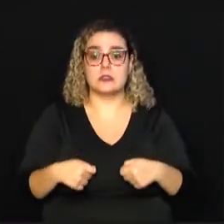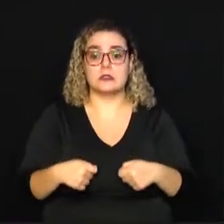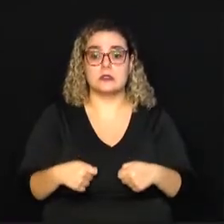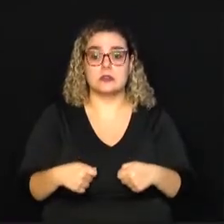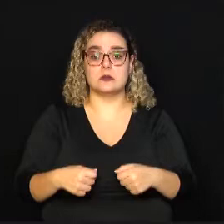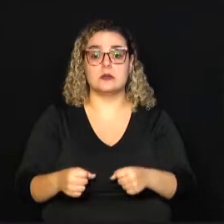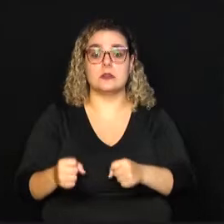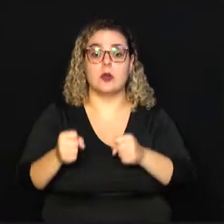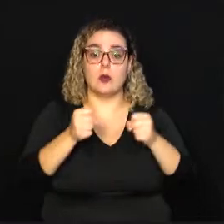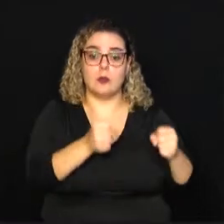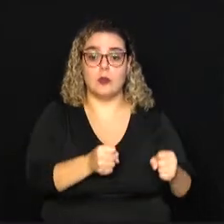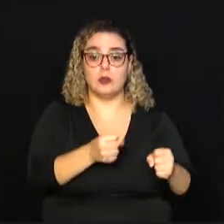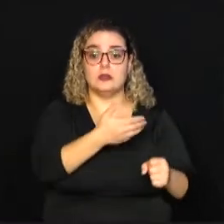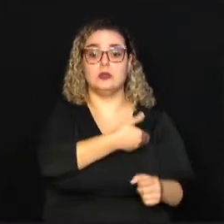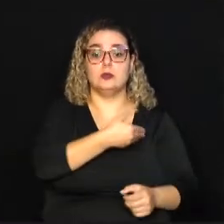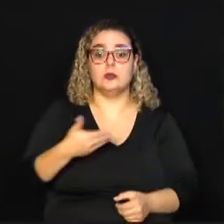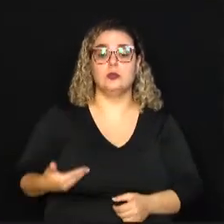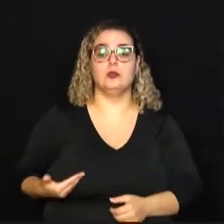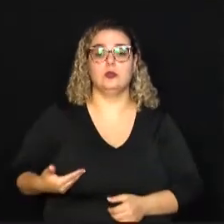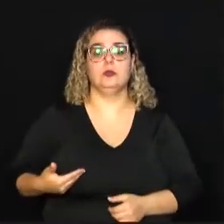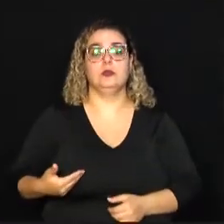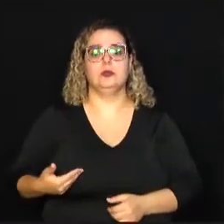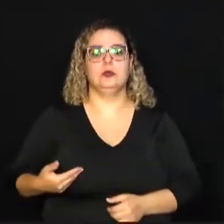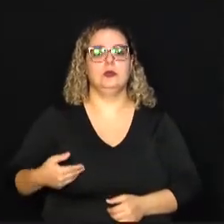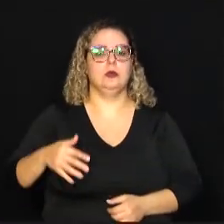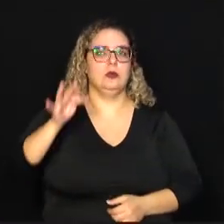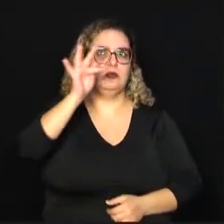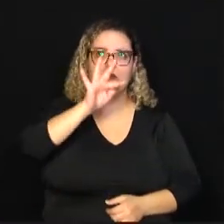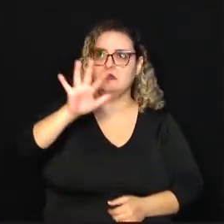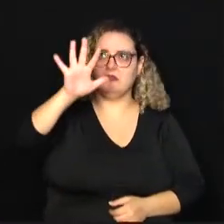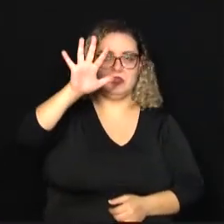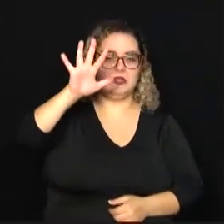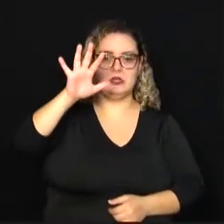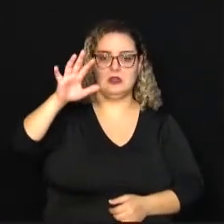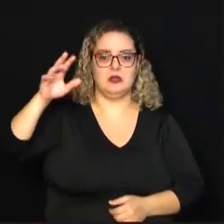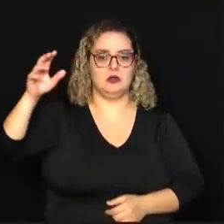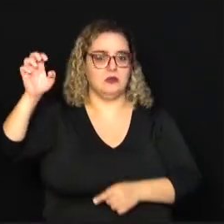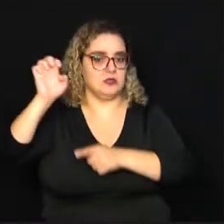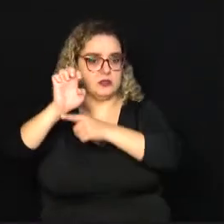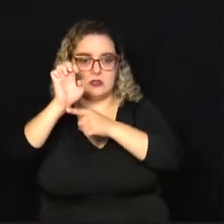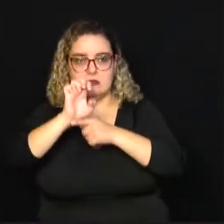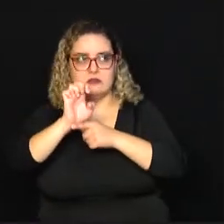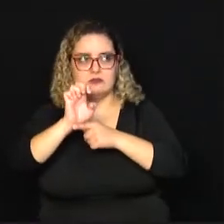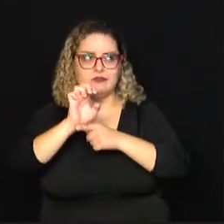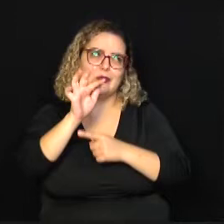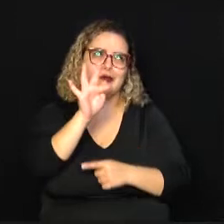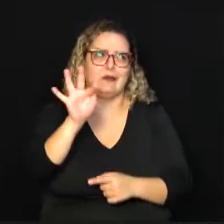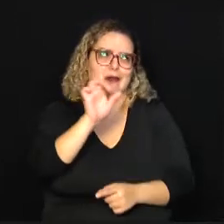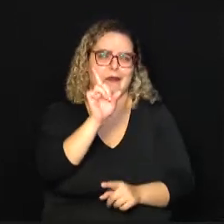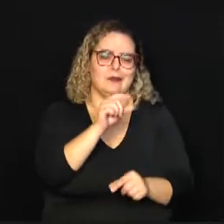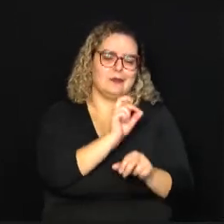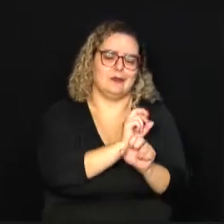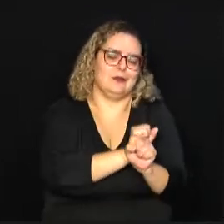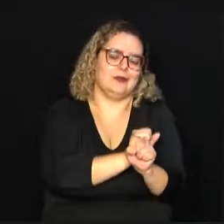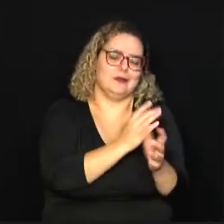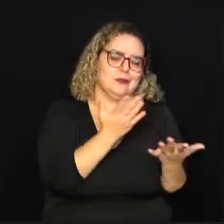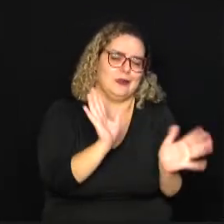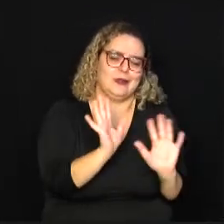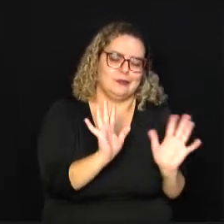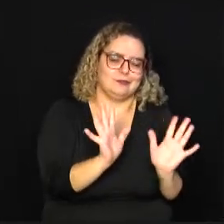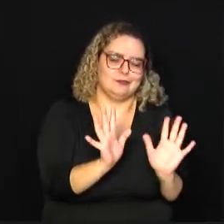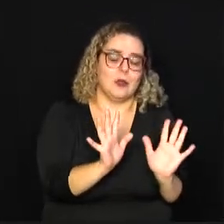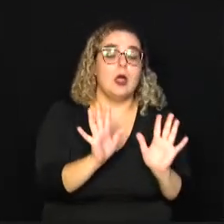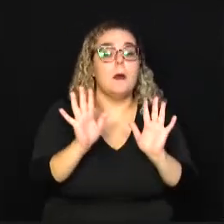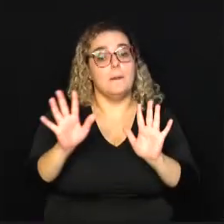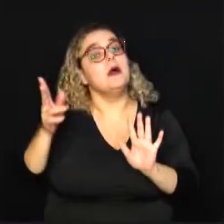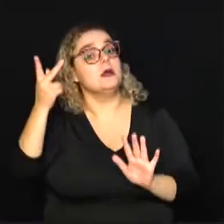público como um todo, governo federal, federal não espero isso, mas o estadual e o municipal,